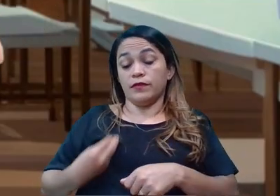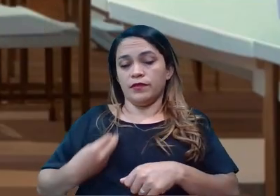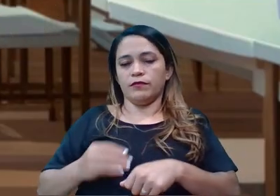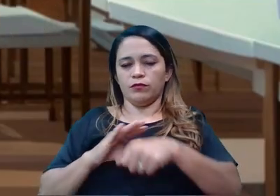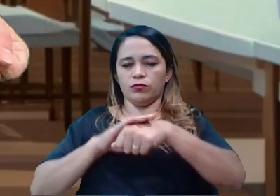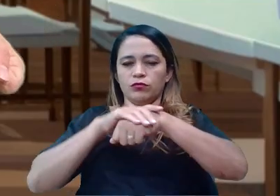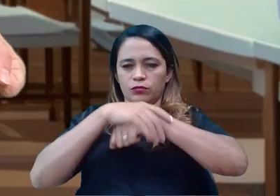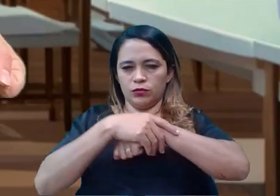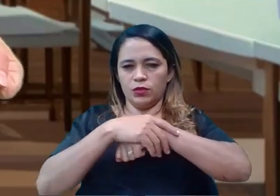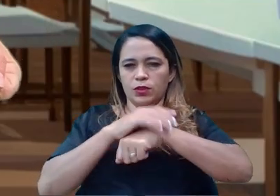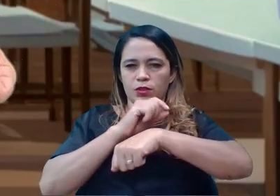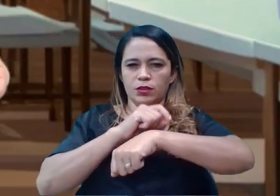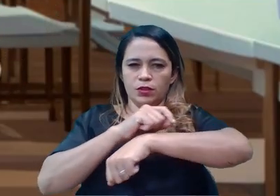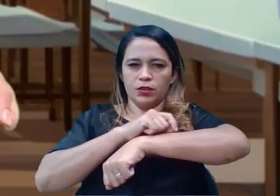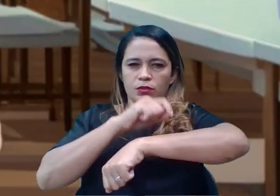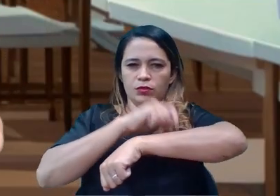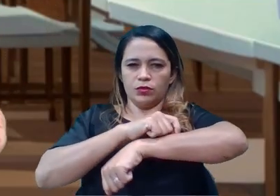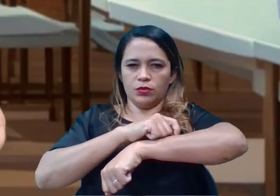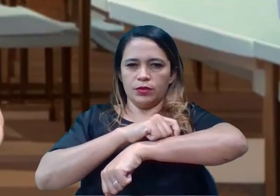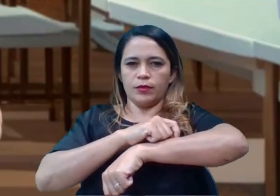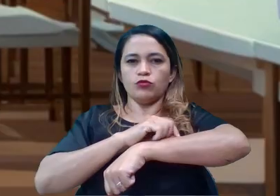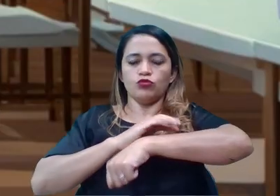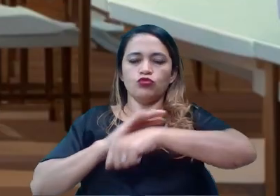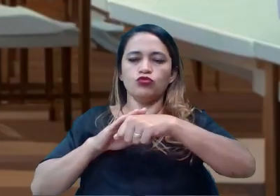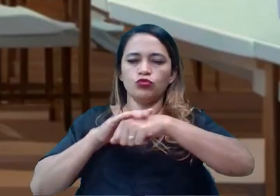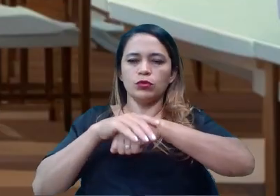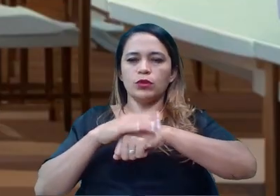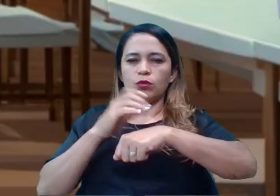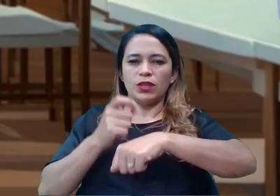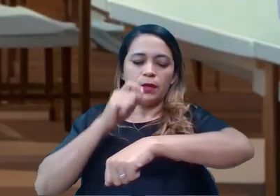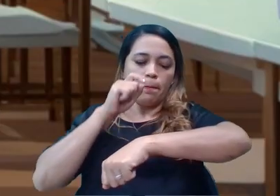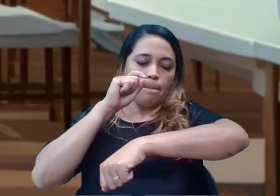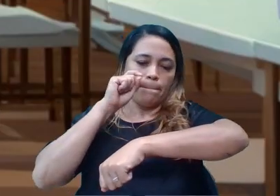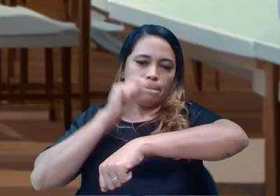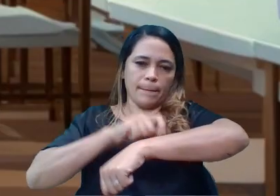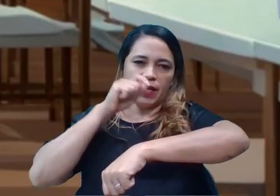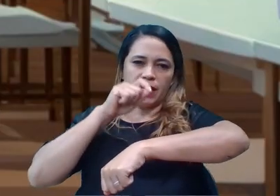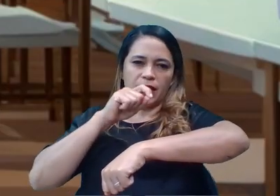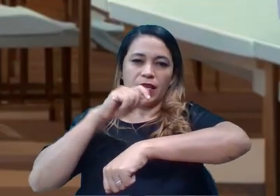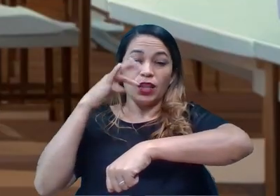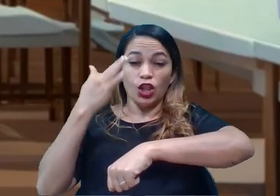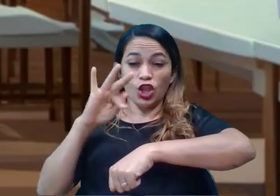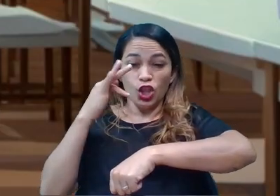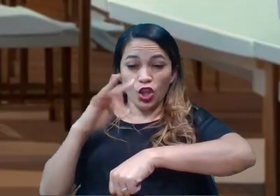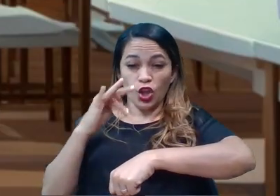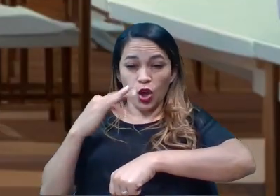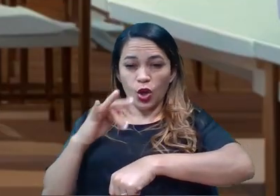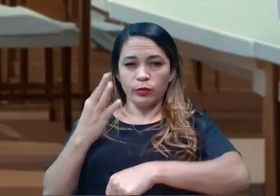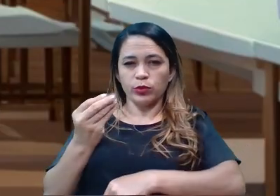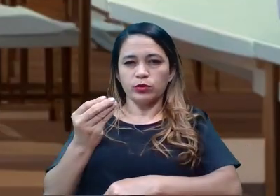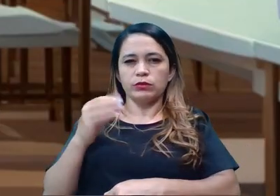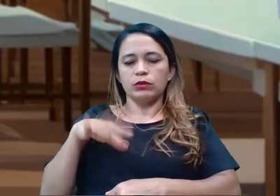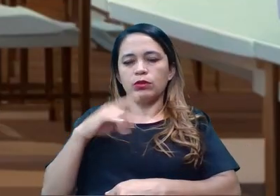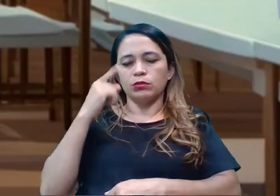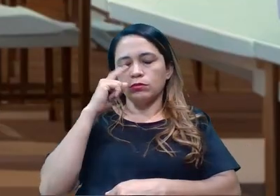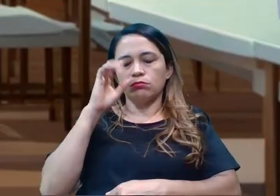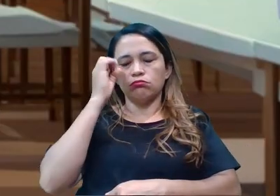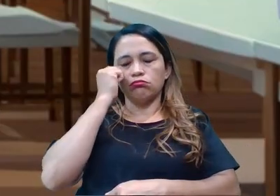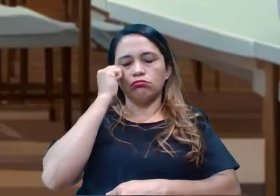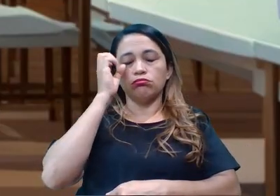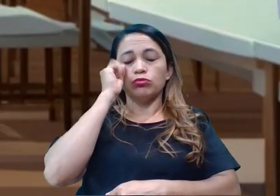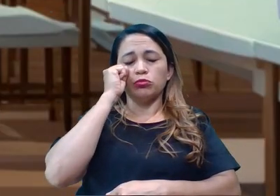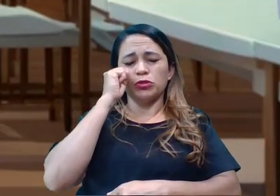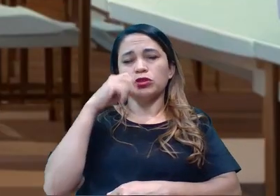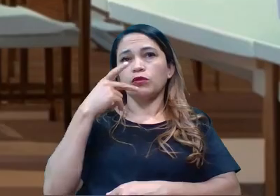ele geralmente pica a gente que hora? À noite. E na hora que ele pica, a picada dói muito. E geralmente a gente está dormindo. Pensa,